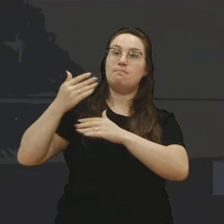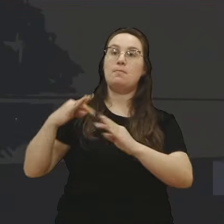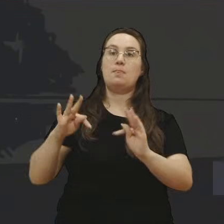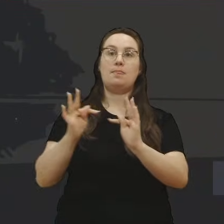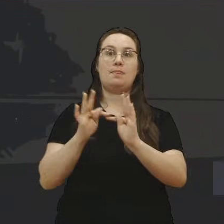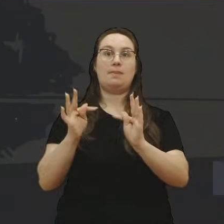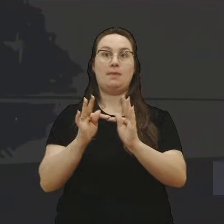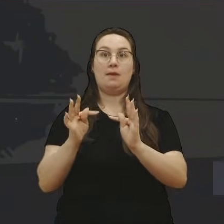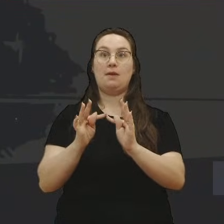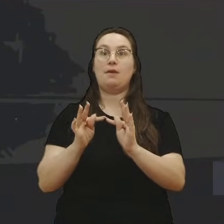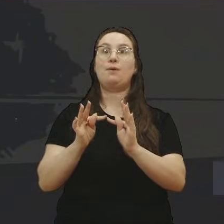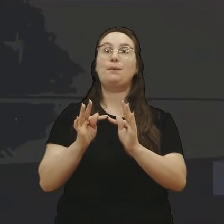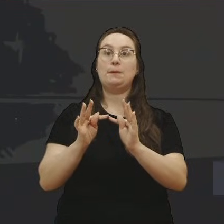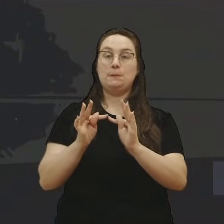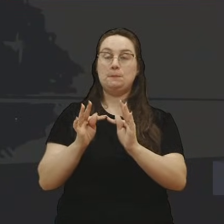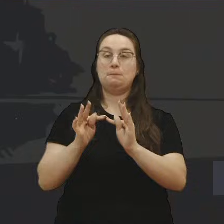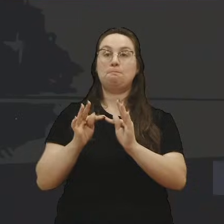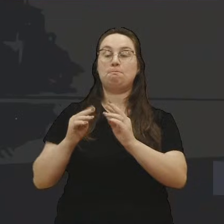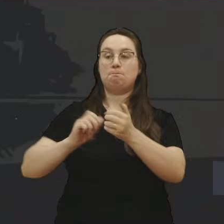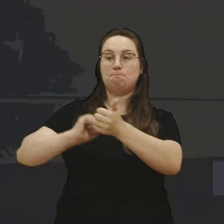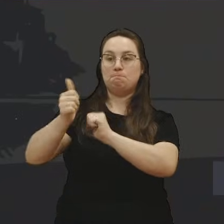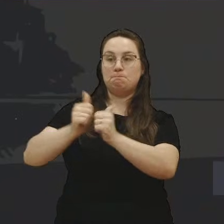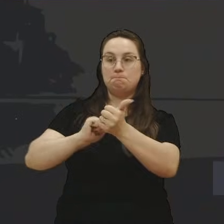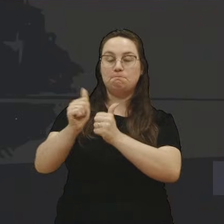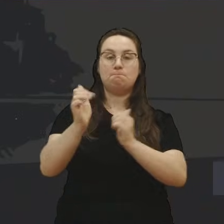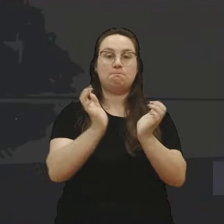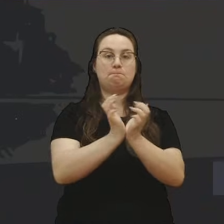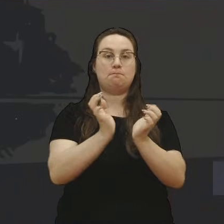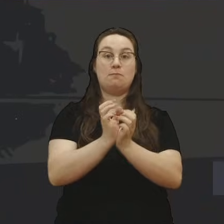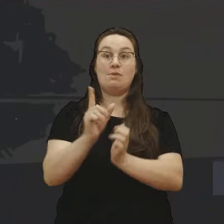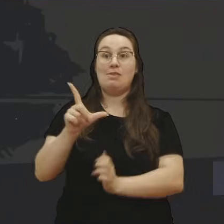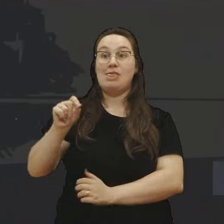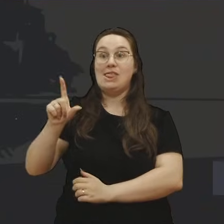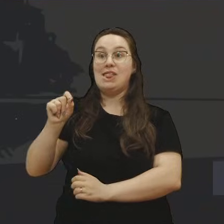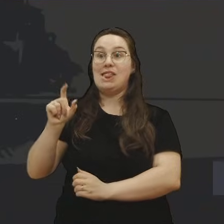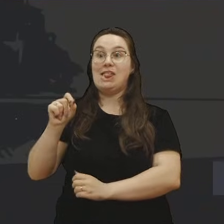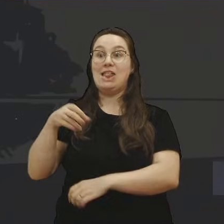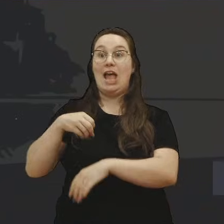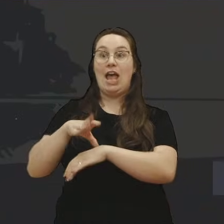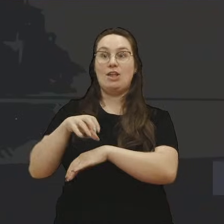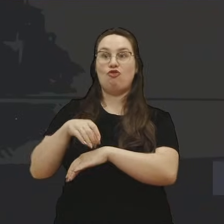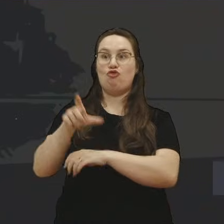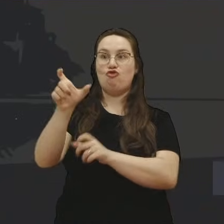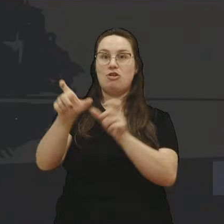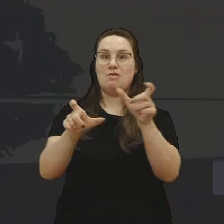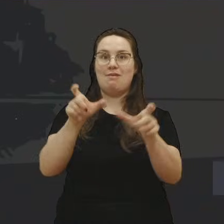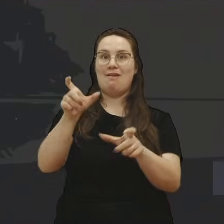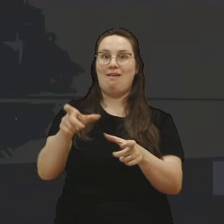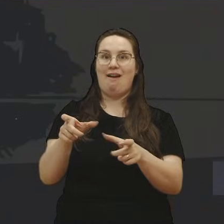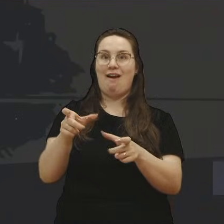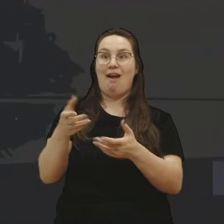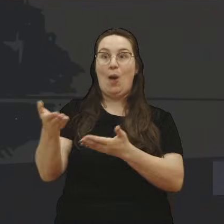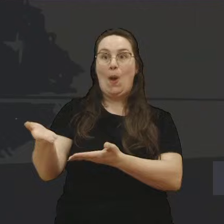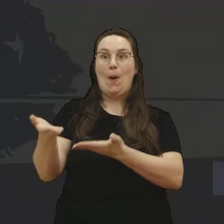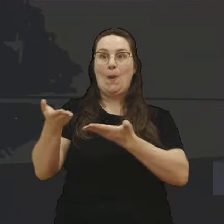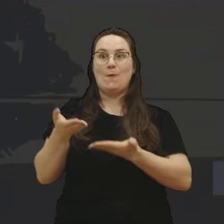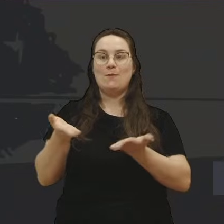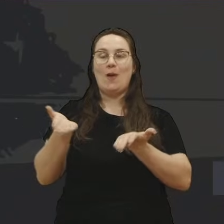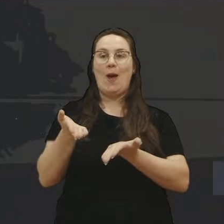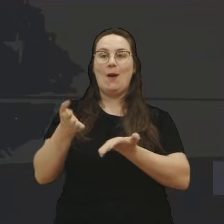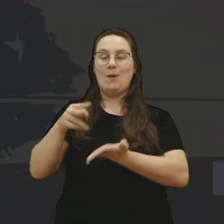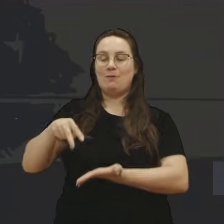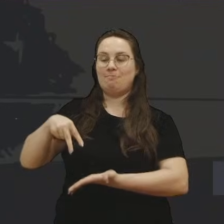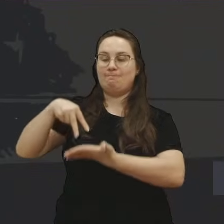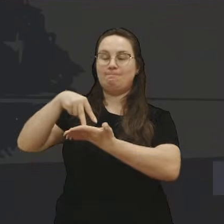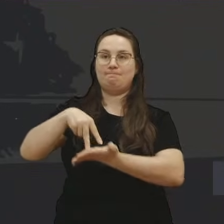de atletas e equipes. Foram 10 indicações nesta categoria. Convidamos que compareçam aqui